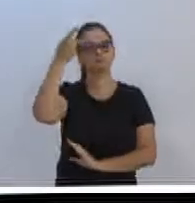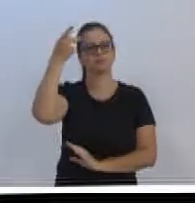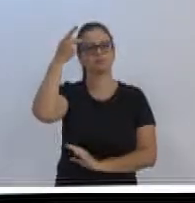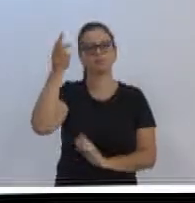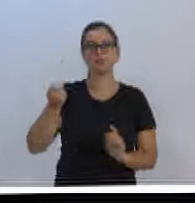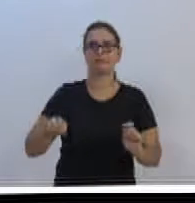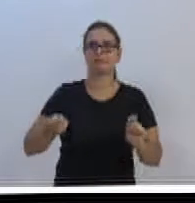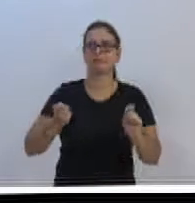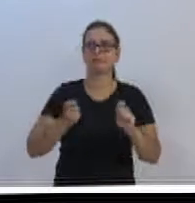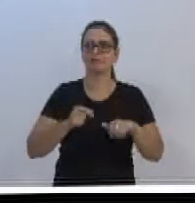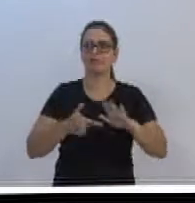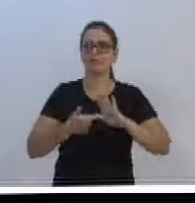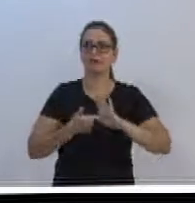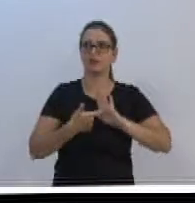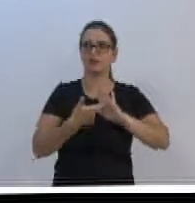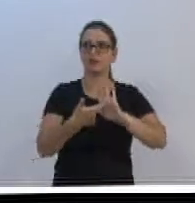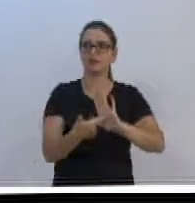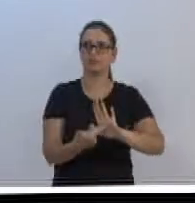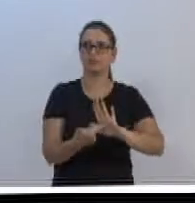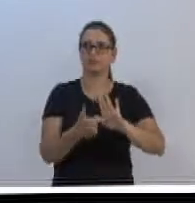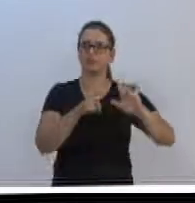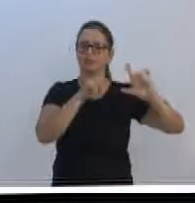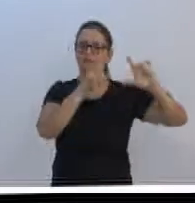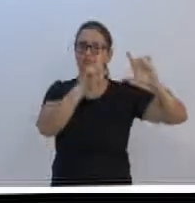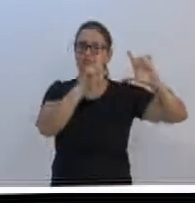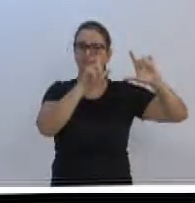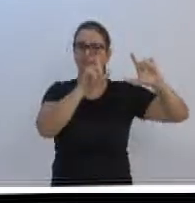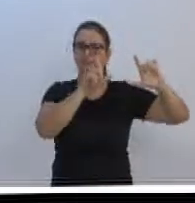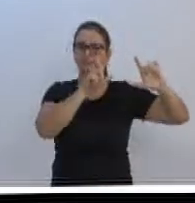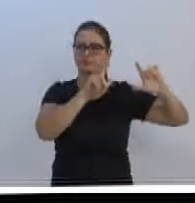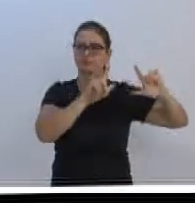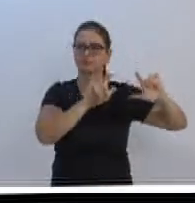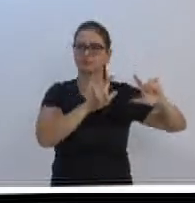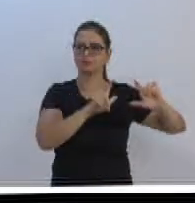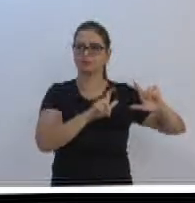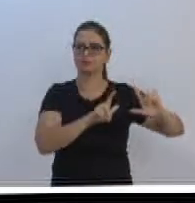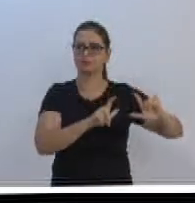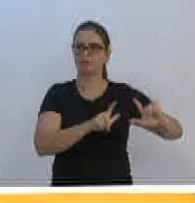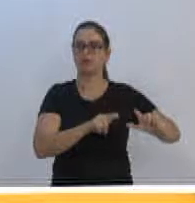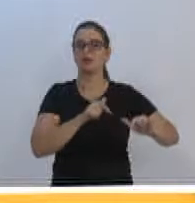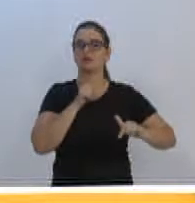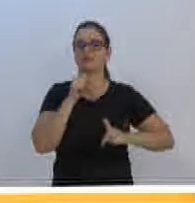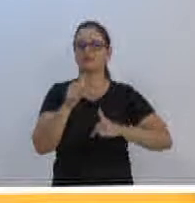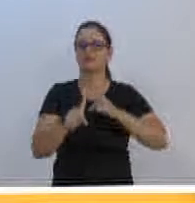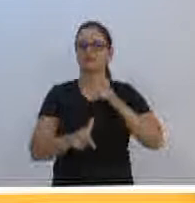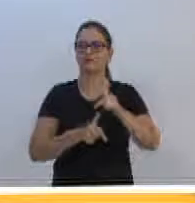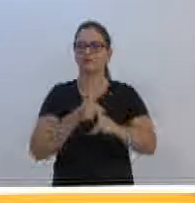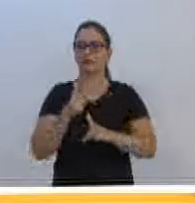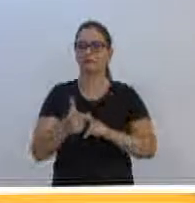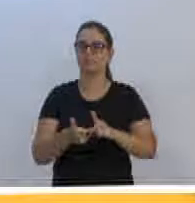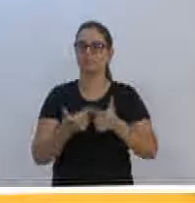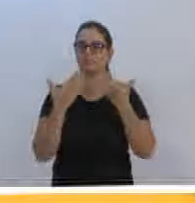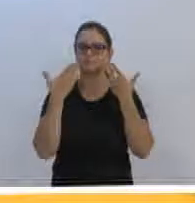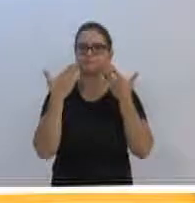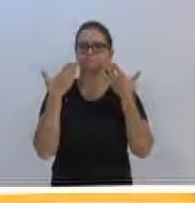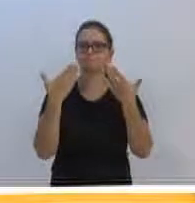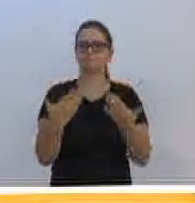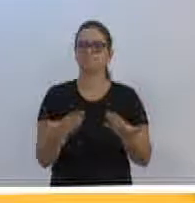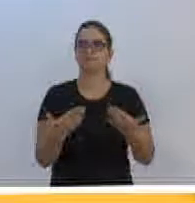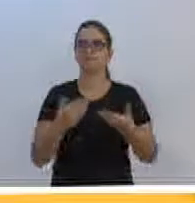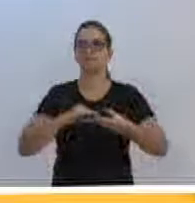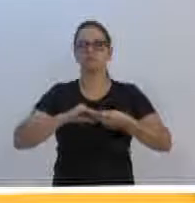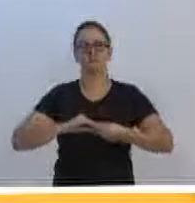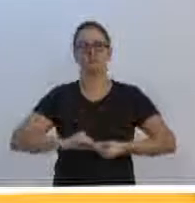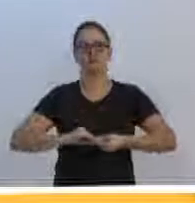possa mostrar aí as fotos um trabalho muito exemplar que quero aqui